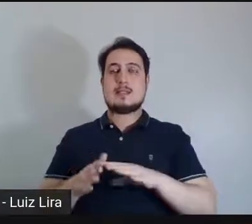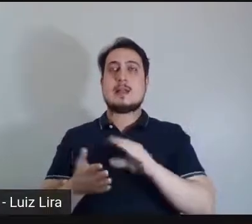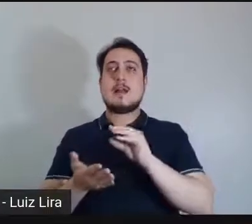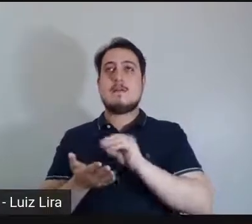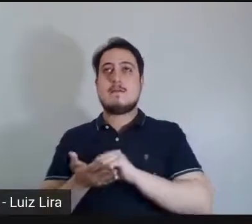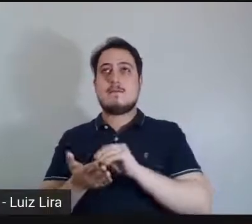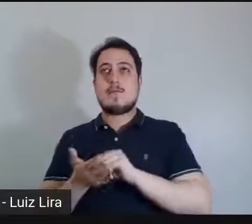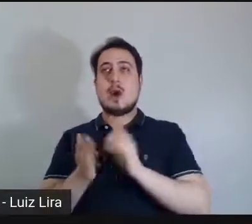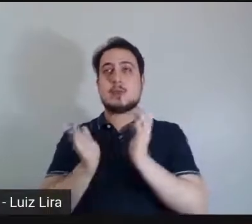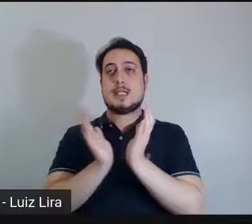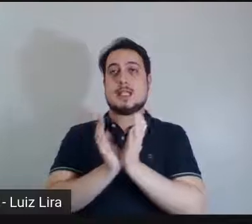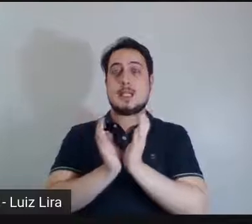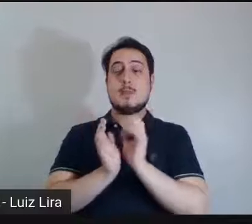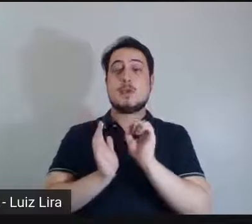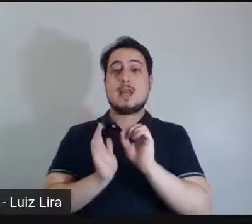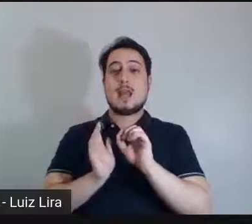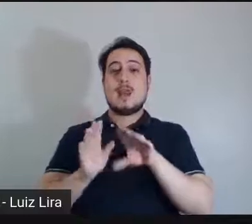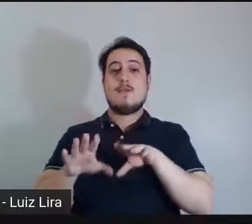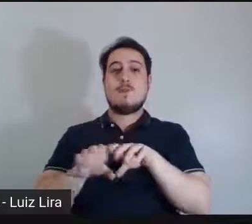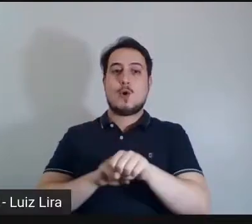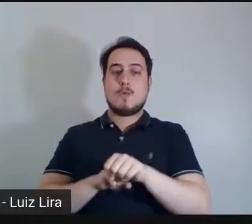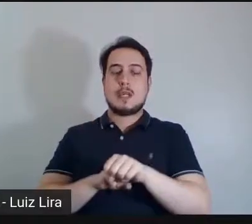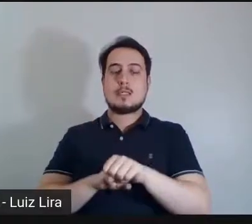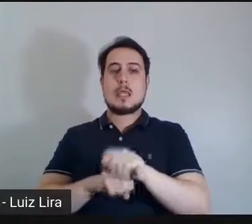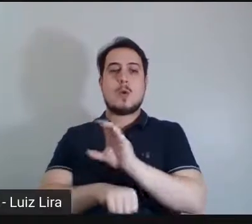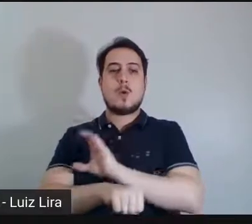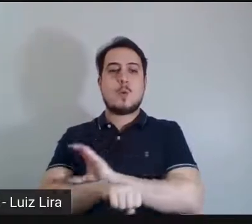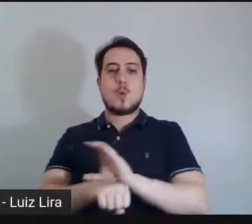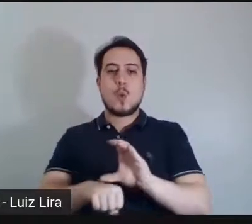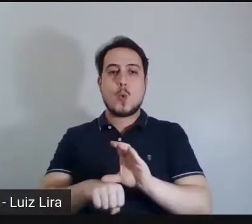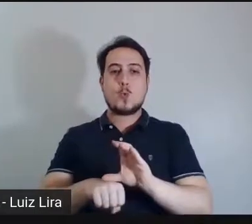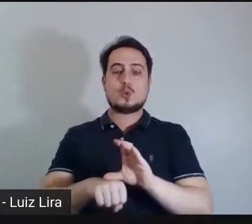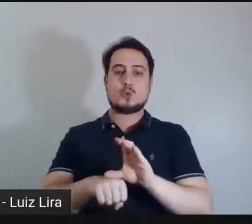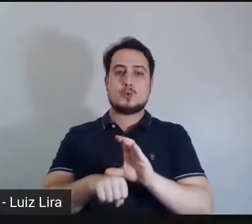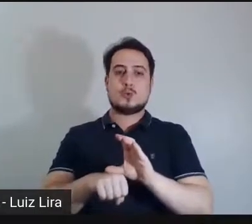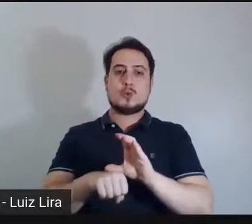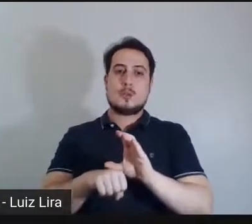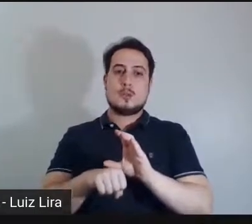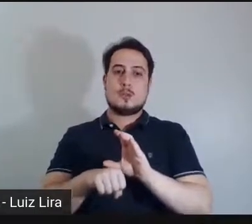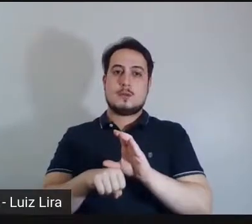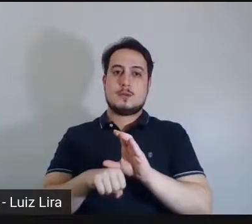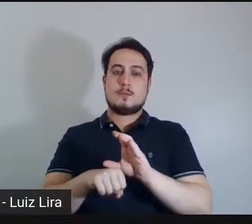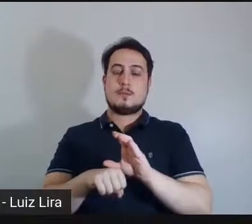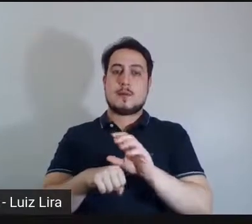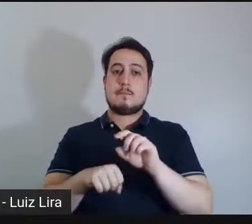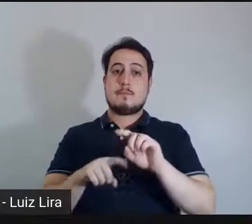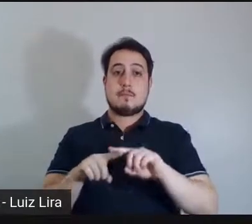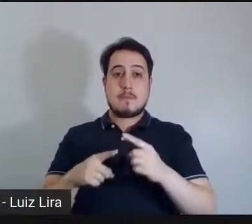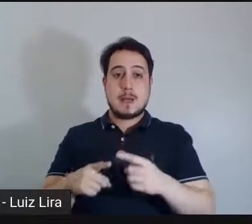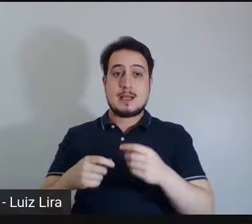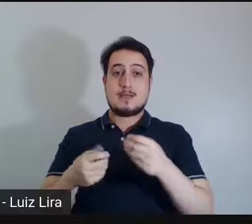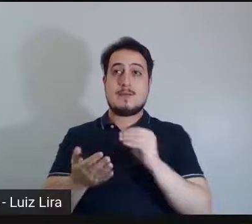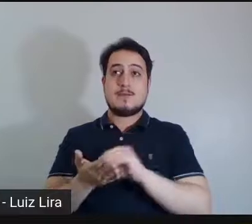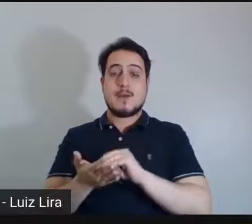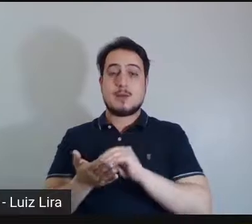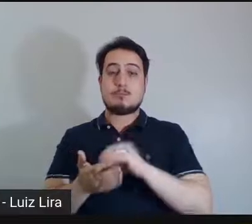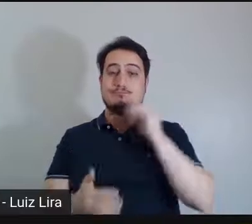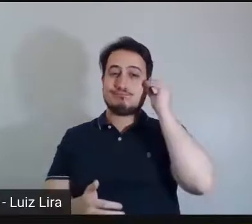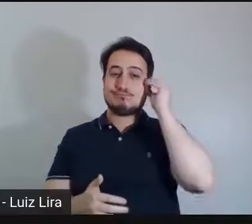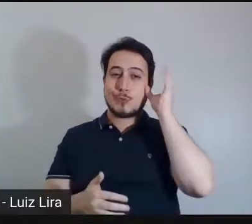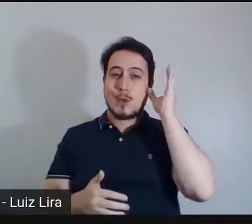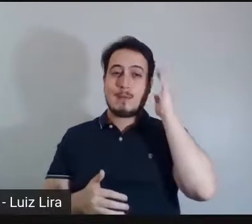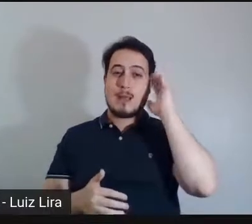a capacitação. Não há um dolo para fazer algo que não seja correto, mas há uma falta de conhecimento,